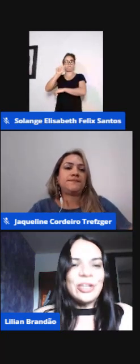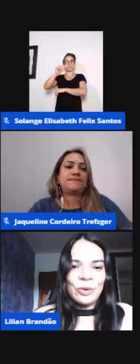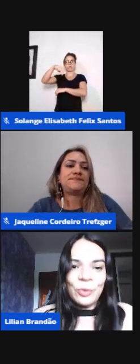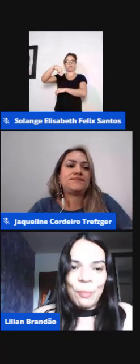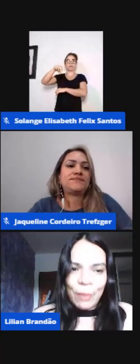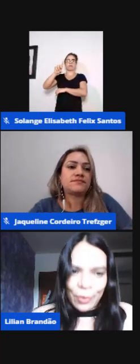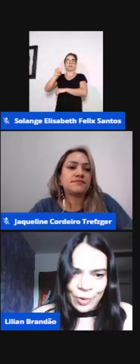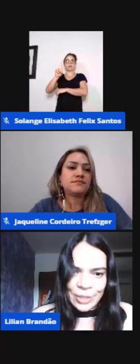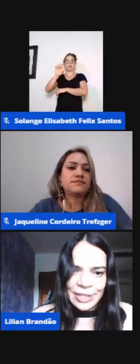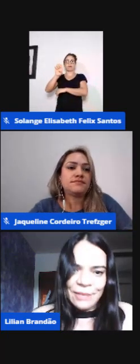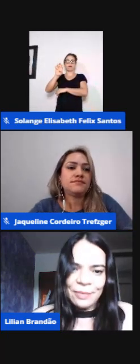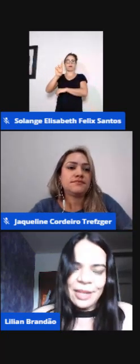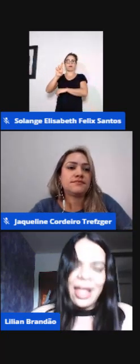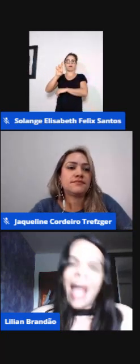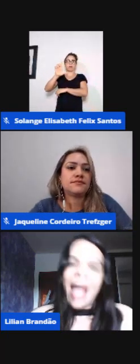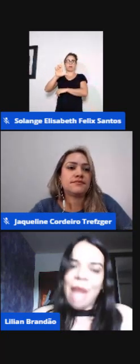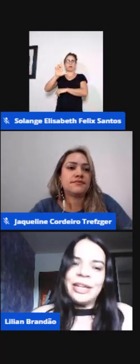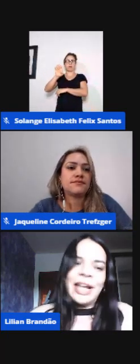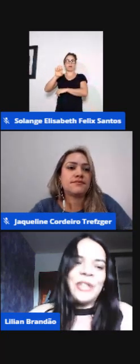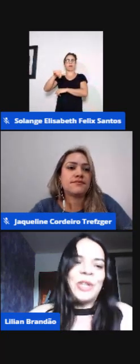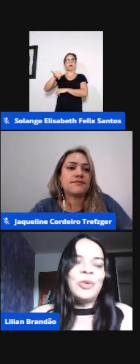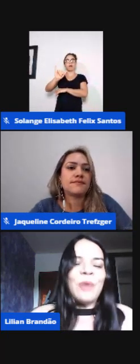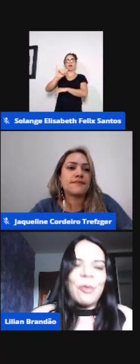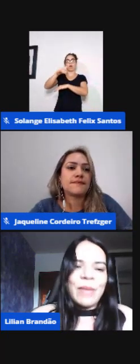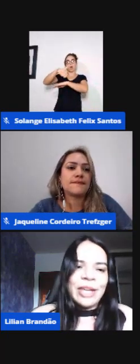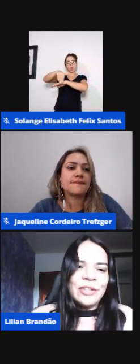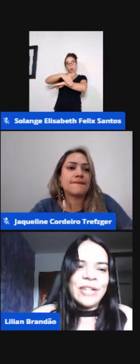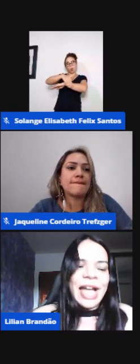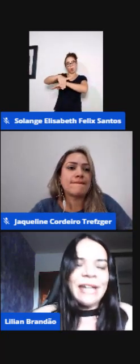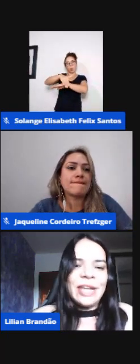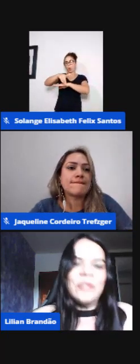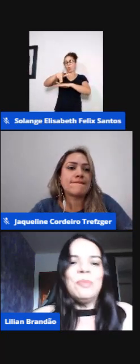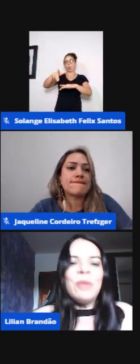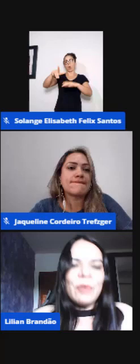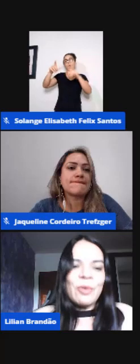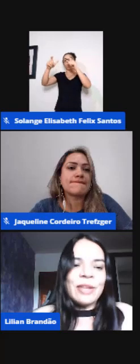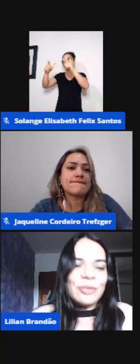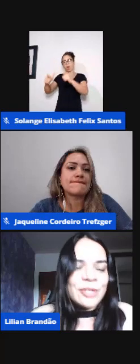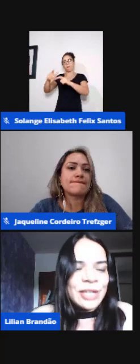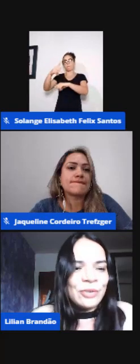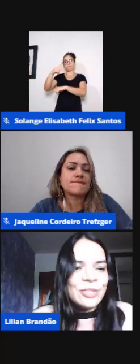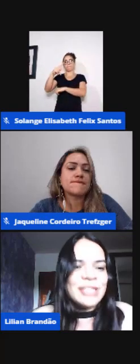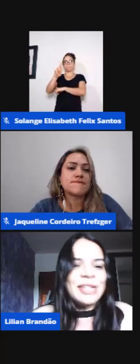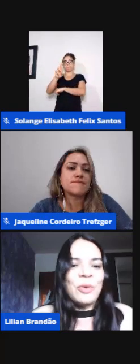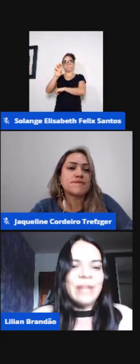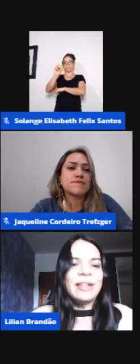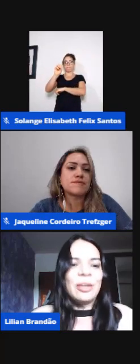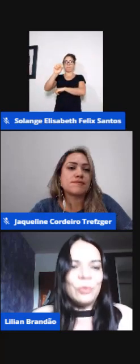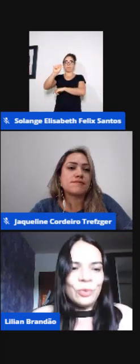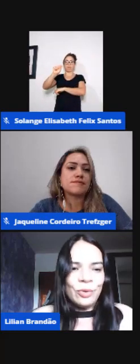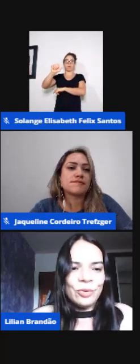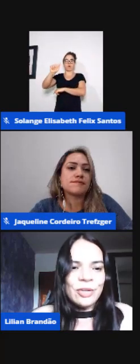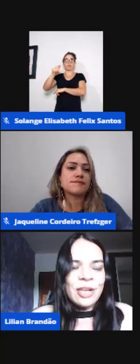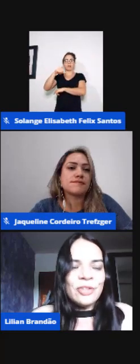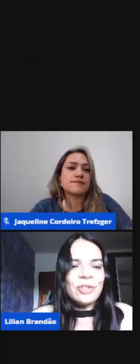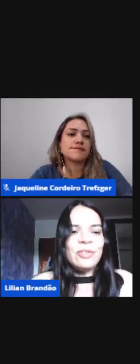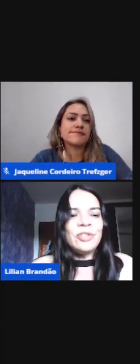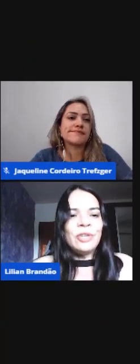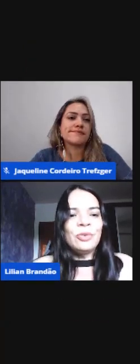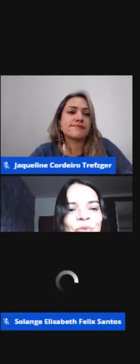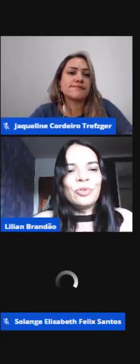hoje na região do Prosa. A unidade atualmente atende 1.450